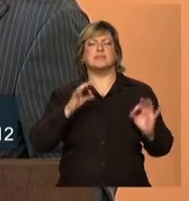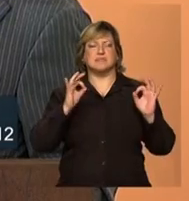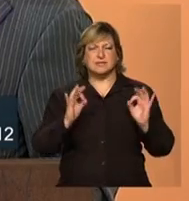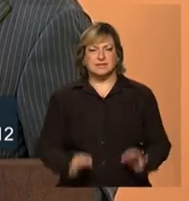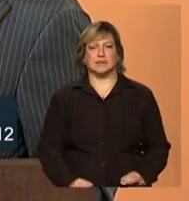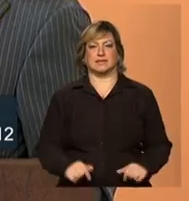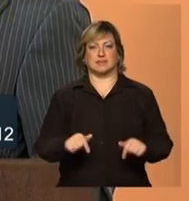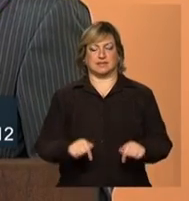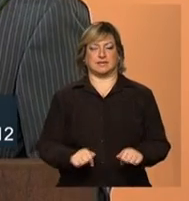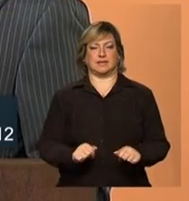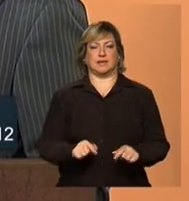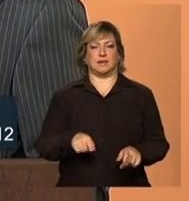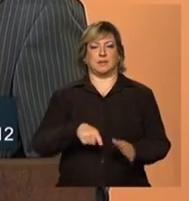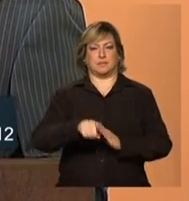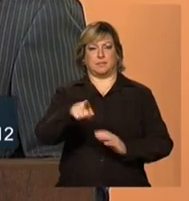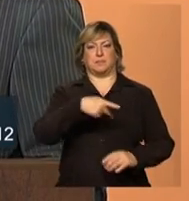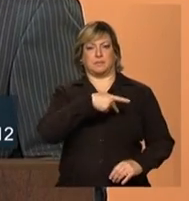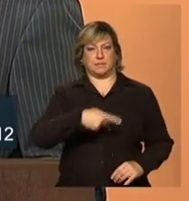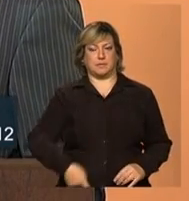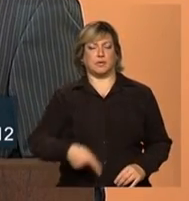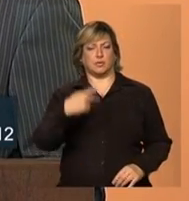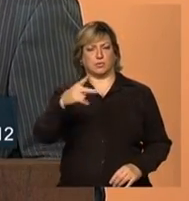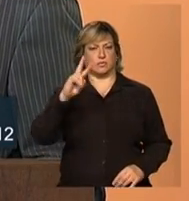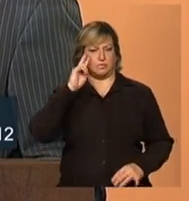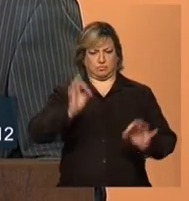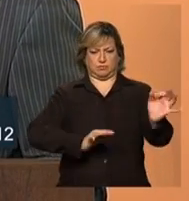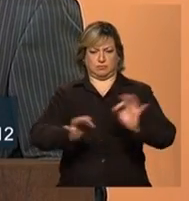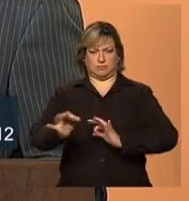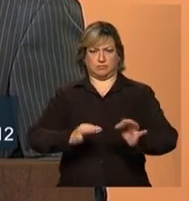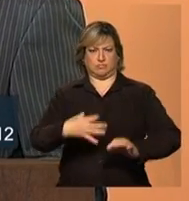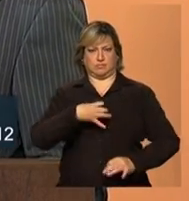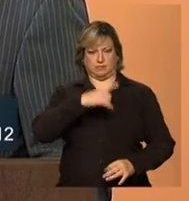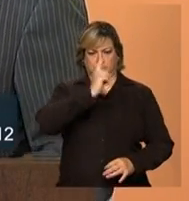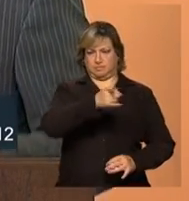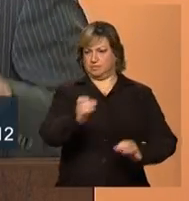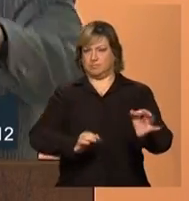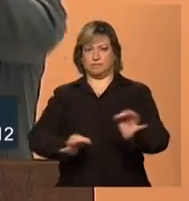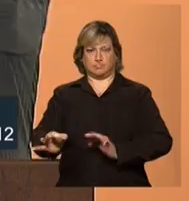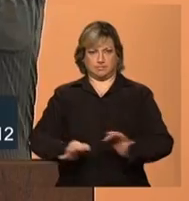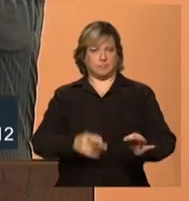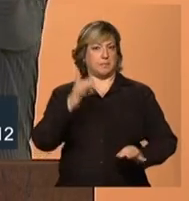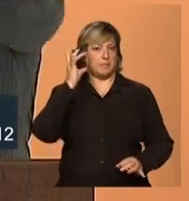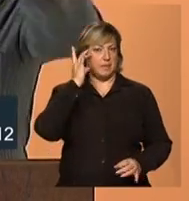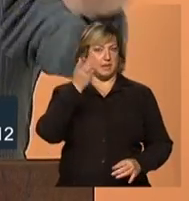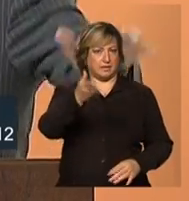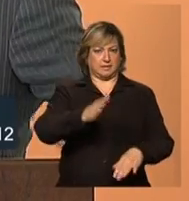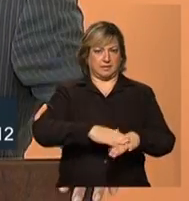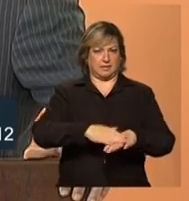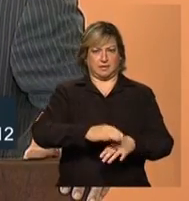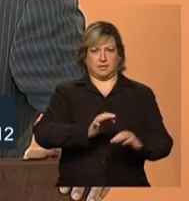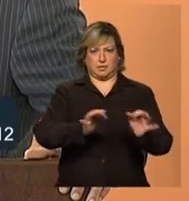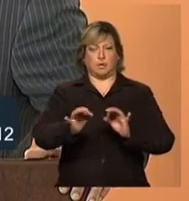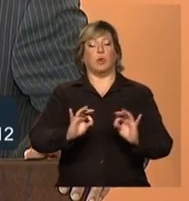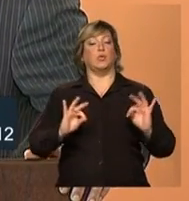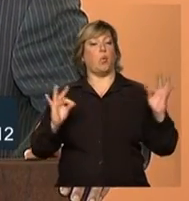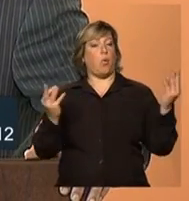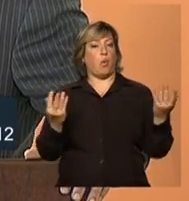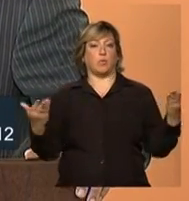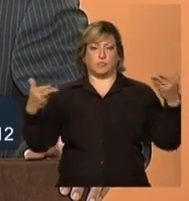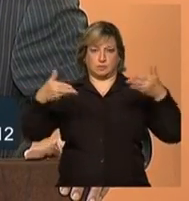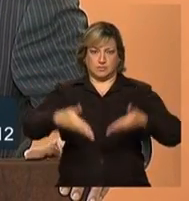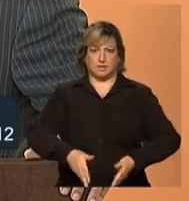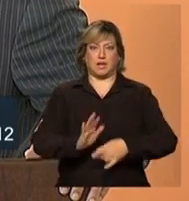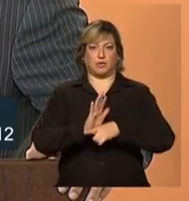que com a sua liderança e sob sua inspiração, e com a participação de todos estes que estão aqui,